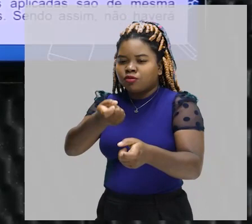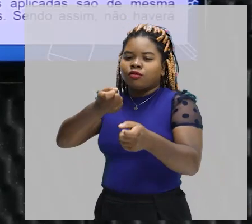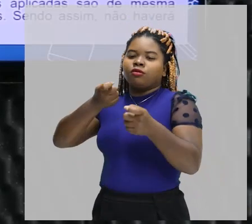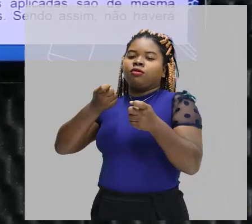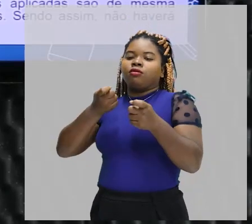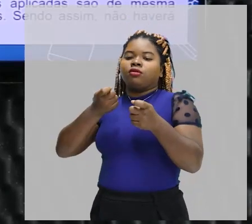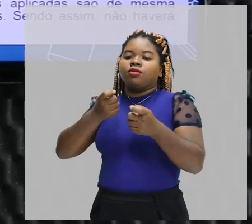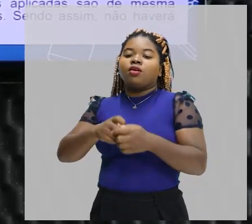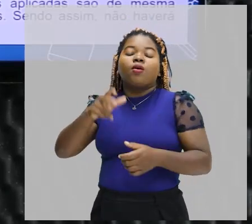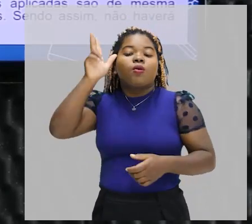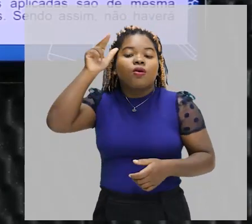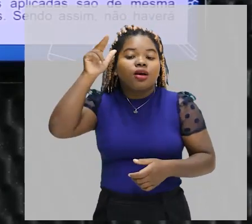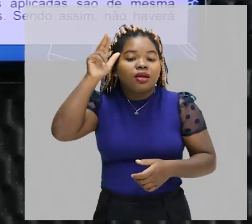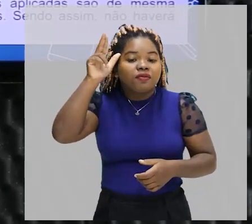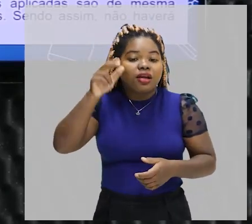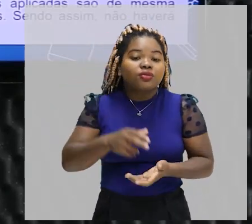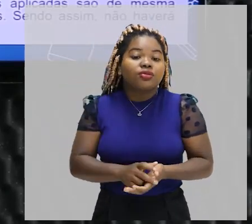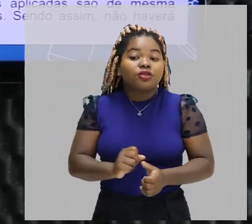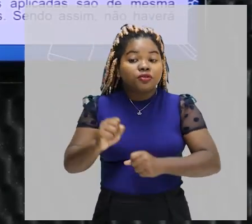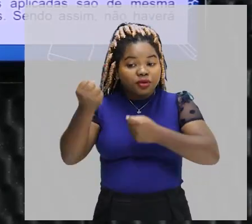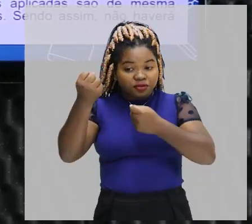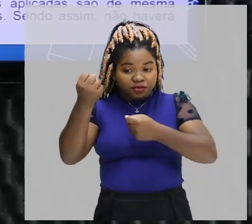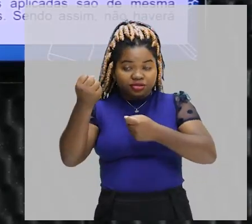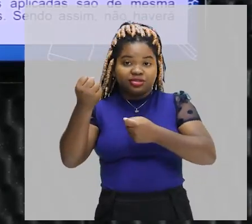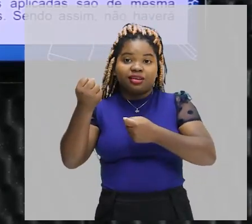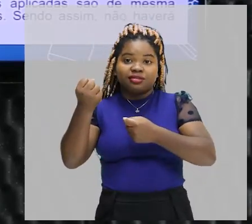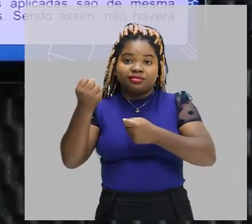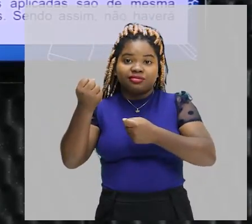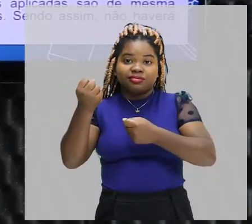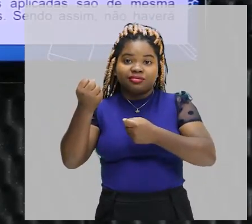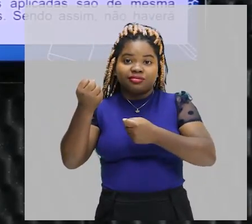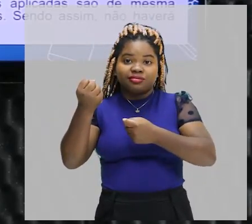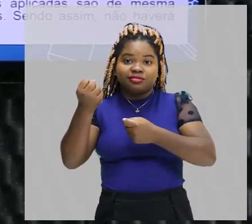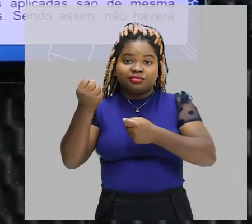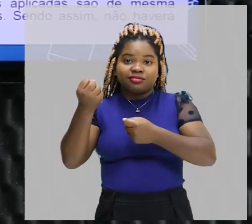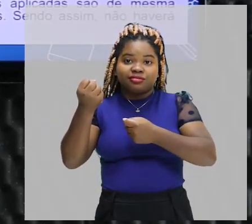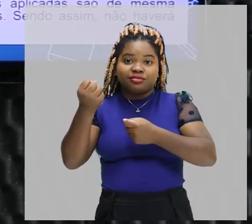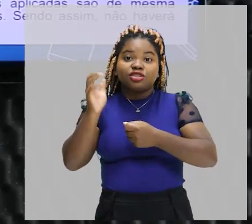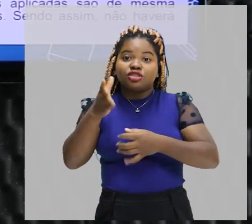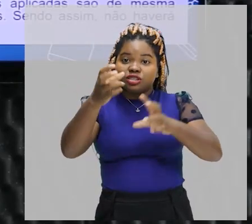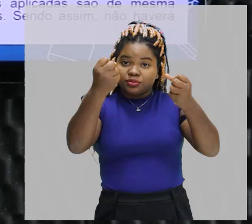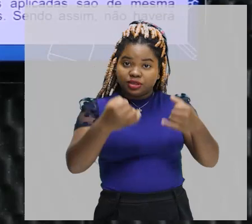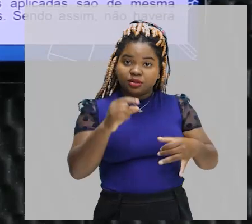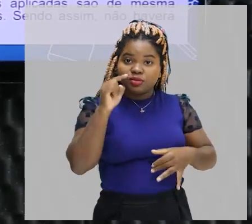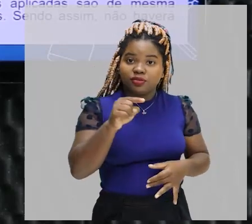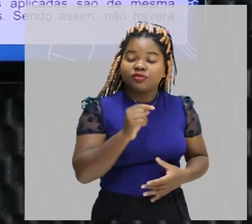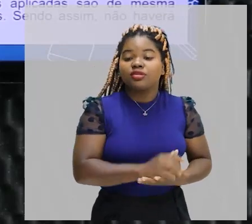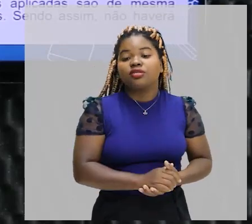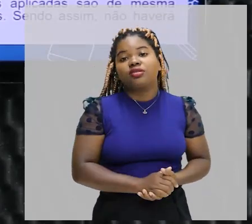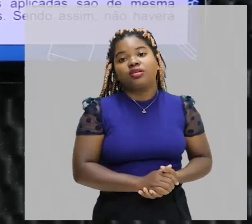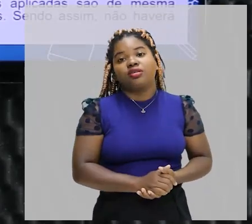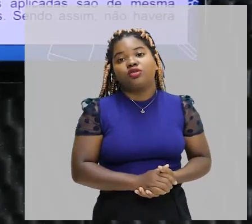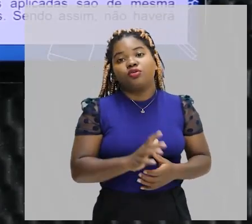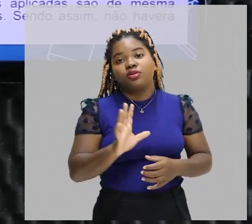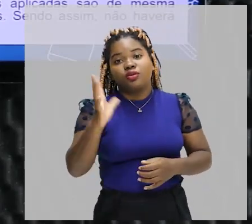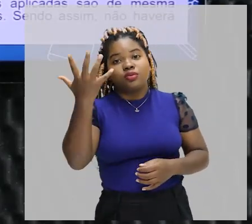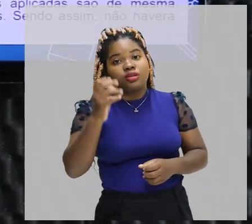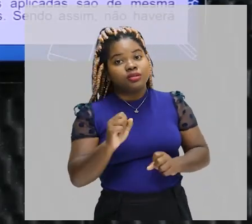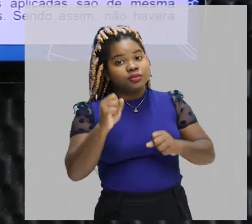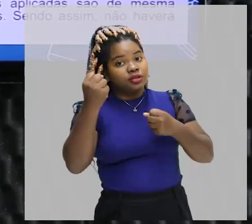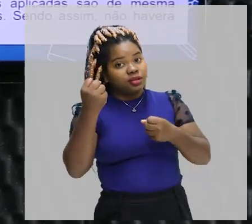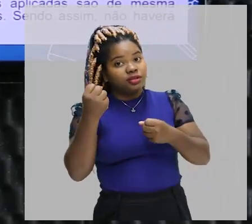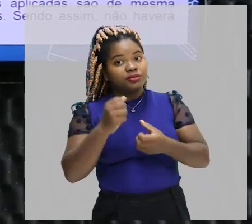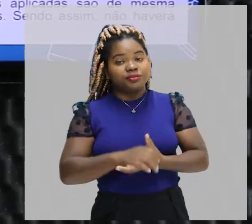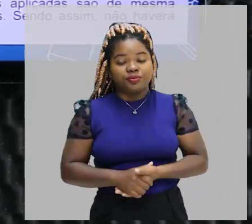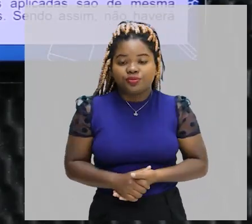ok? Nós comentamos isso, né, sobre a aplicação dessas forças e por que não acontece uma certa situação que está aqui